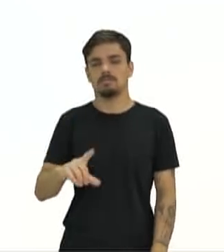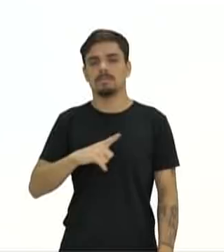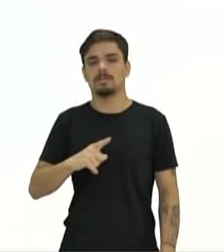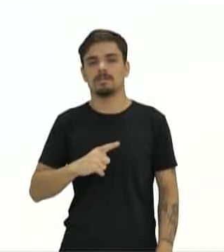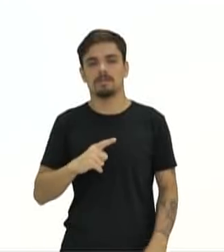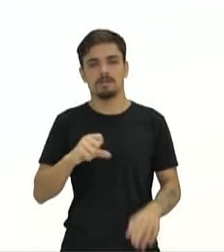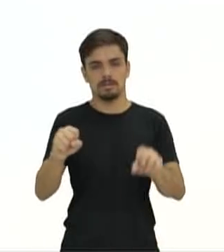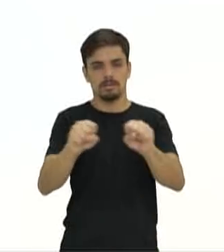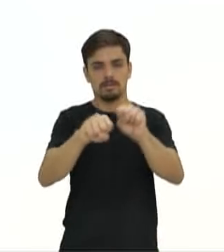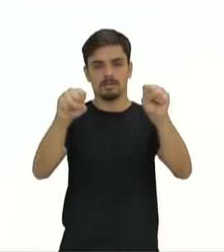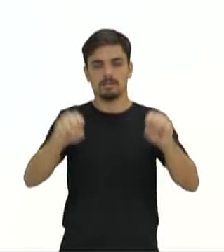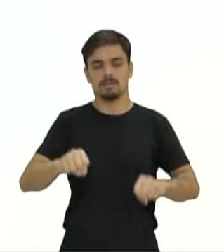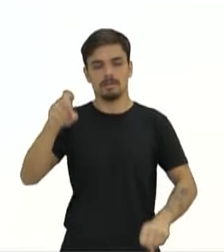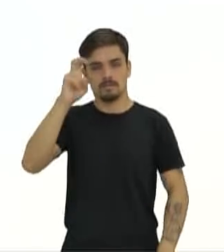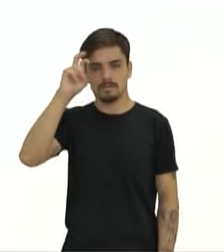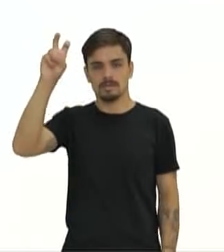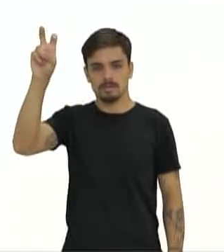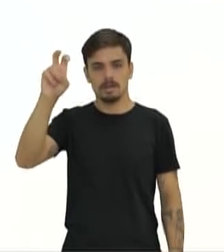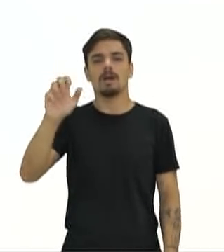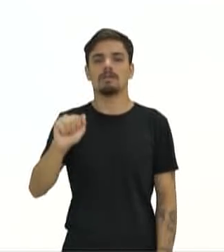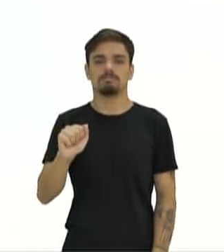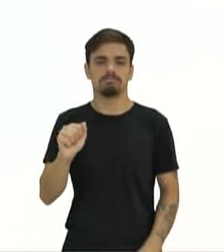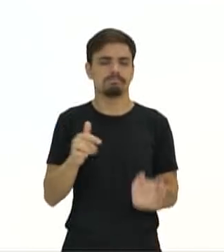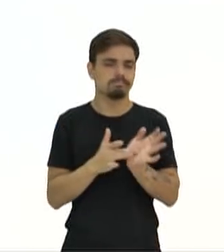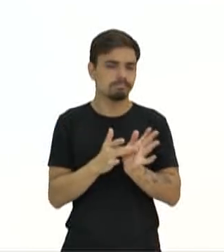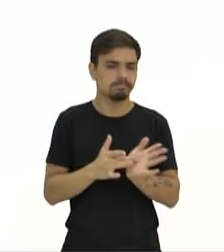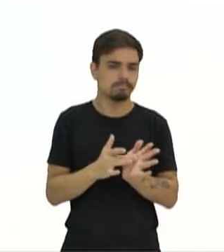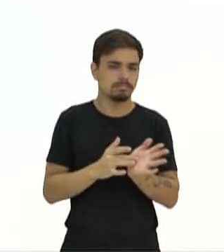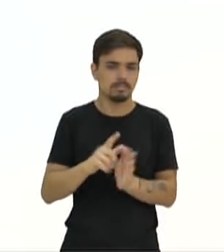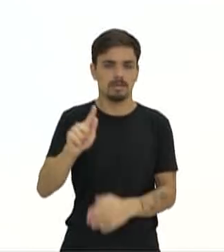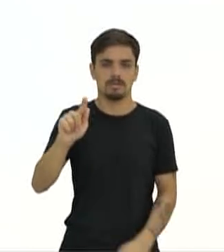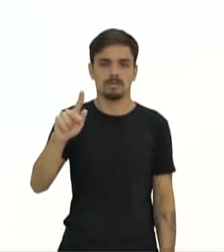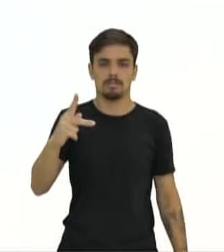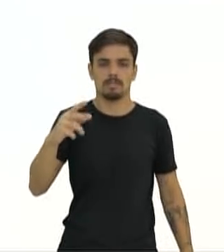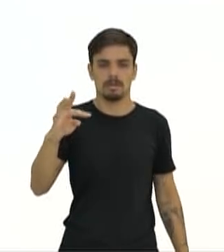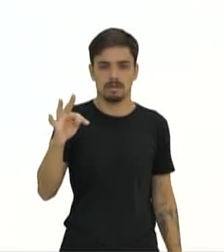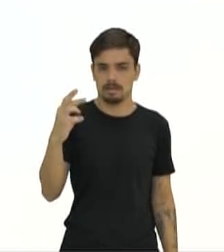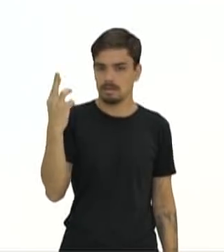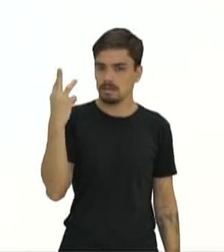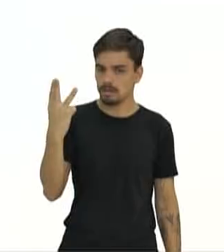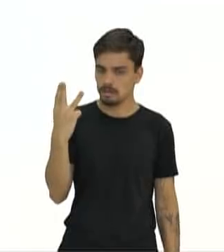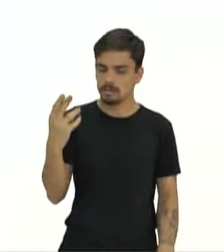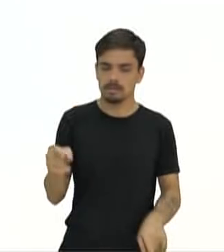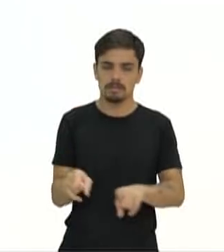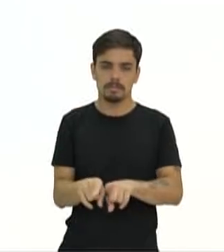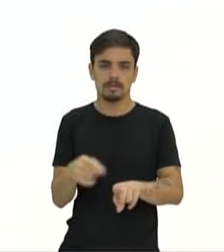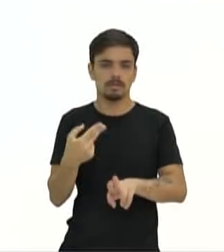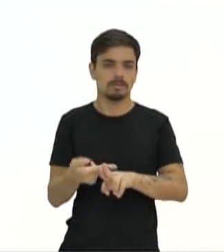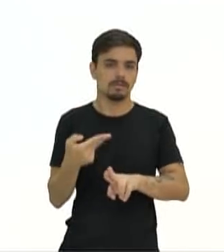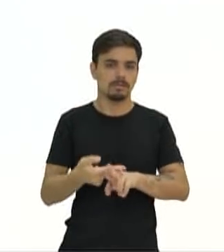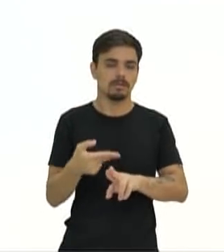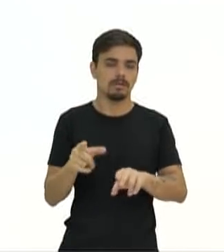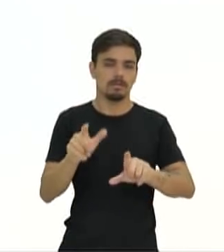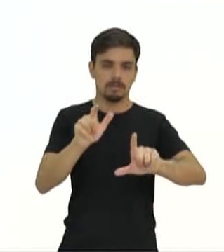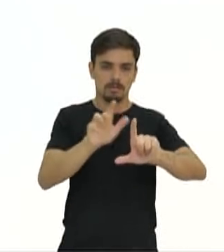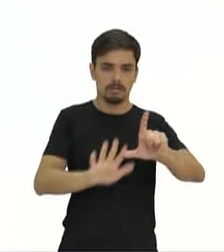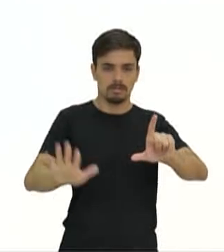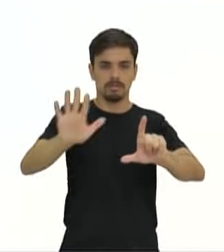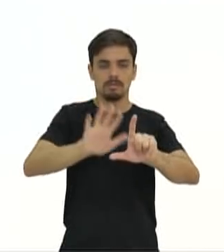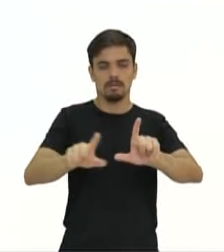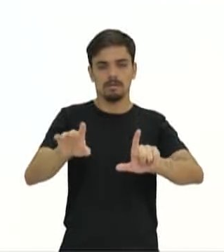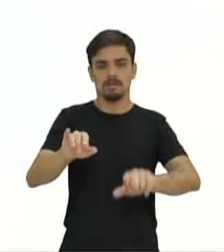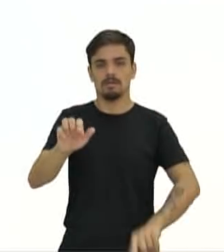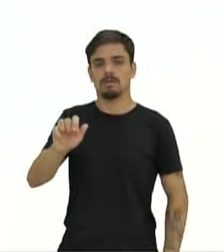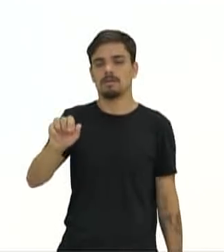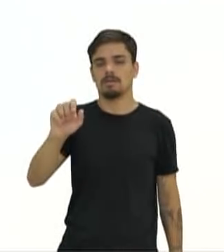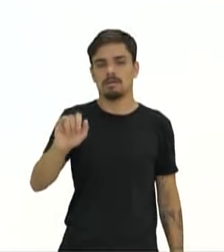pelo sistema de inteligência artificial GPT-3, com o uso da plataforma